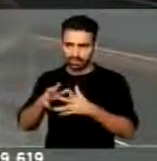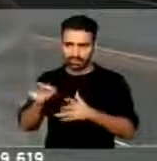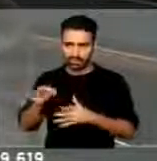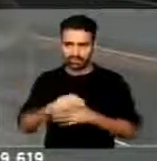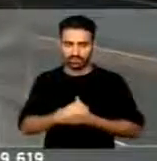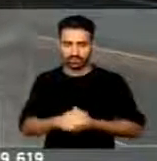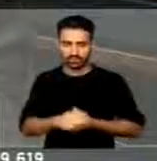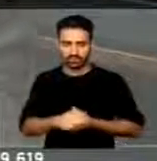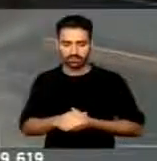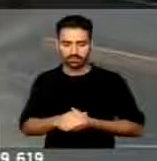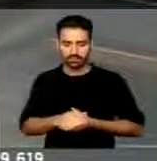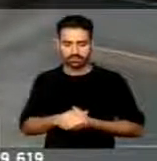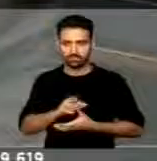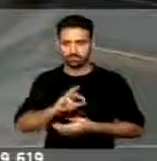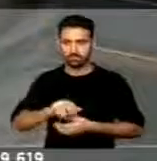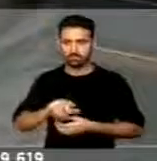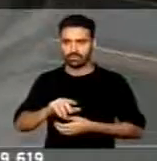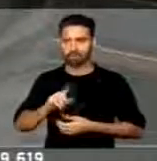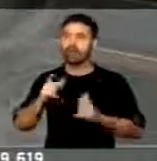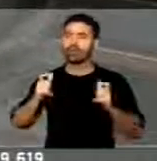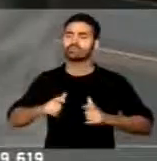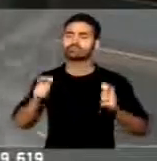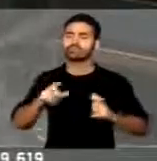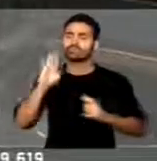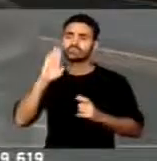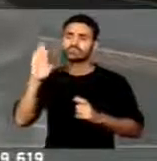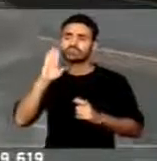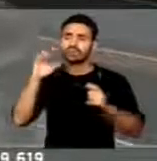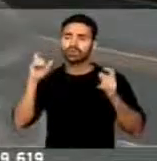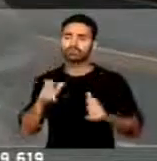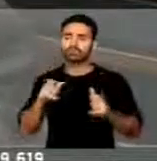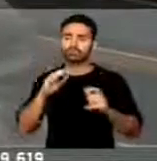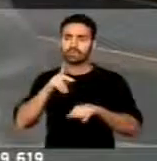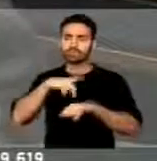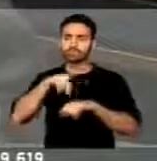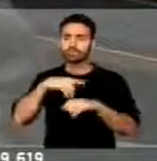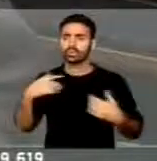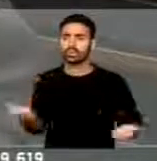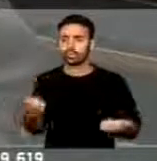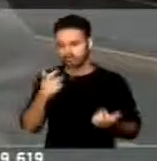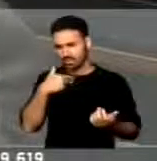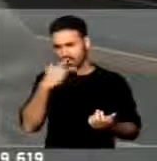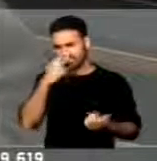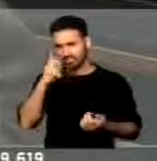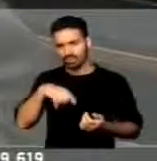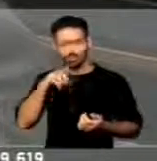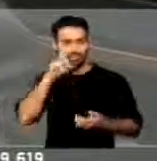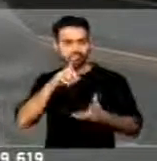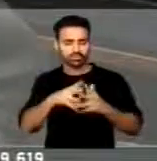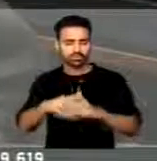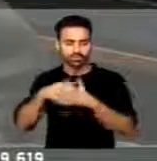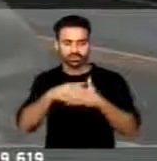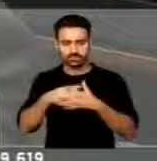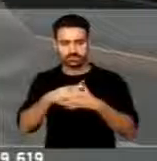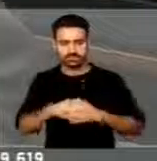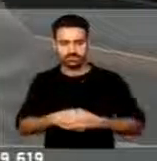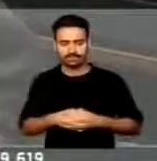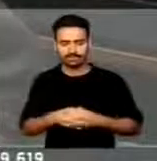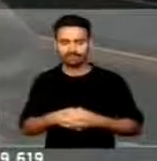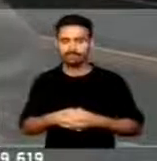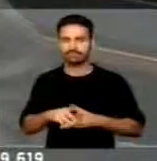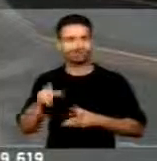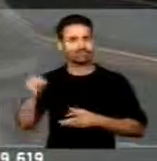Mas não é de onde ele? Quem sabe responder? Me parece que é americano. Esse pessoal é